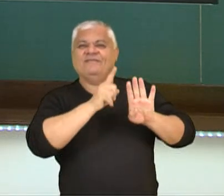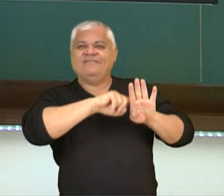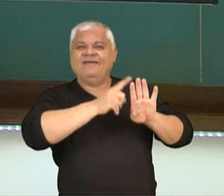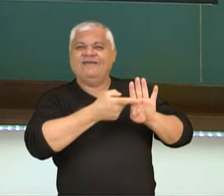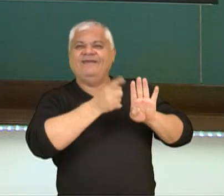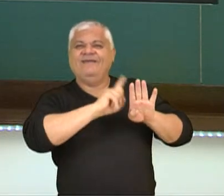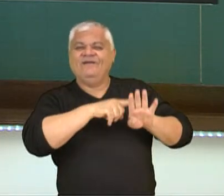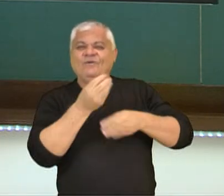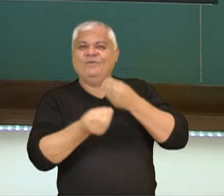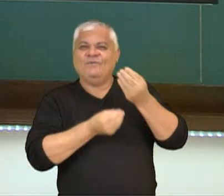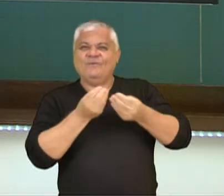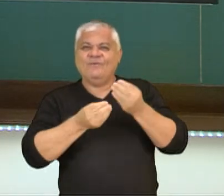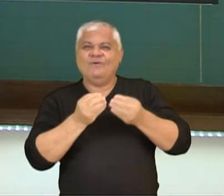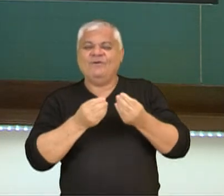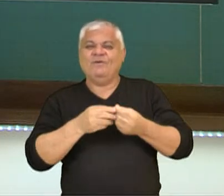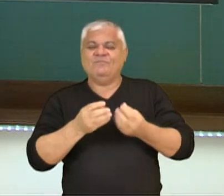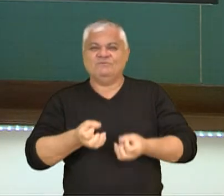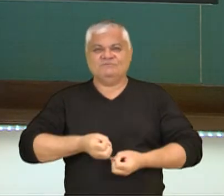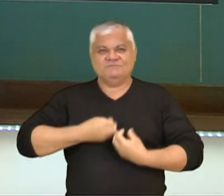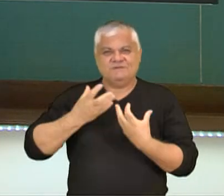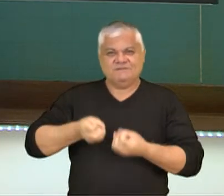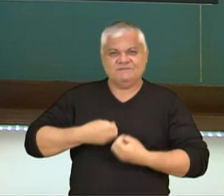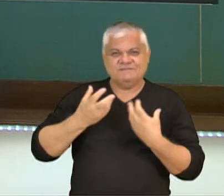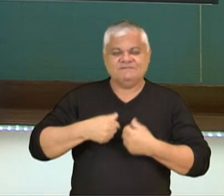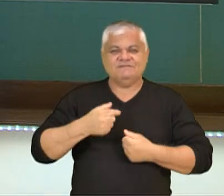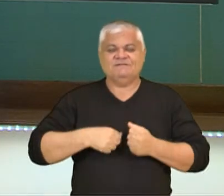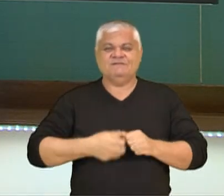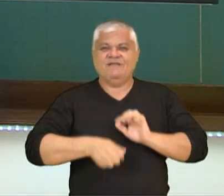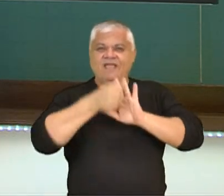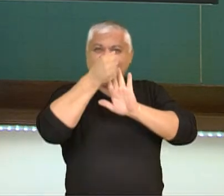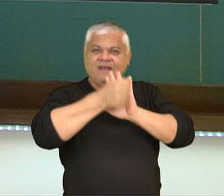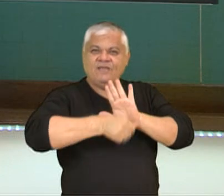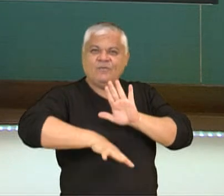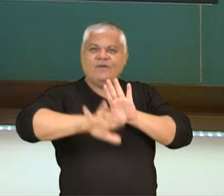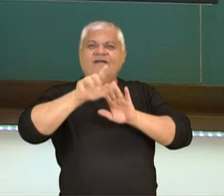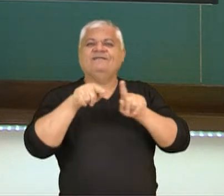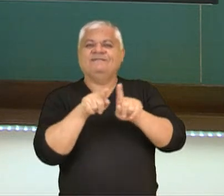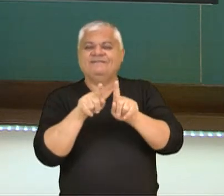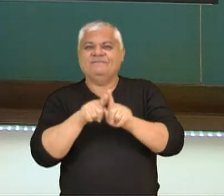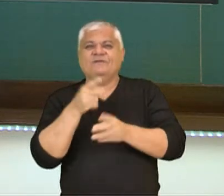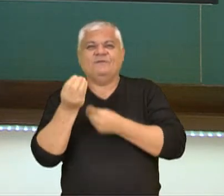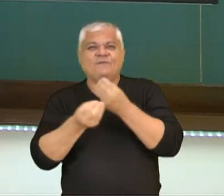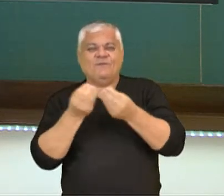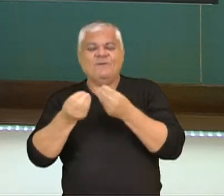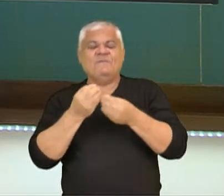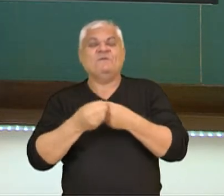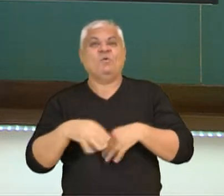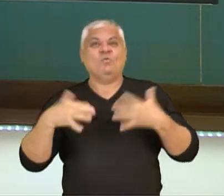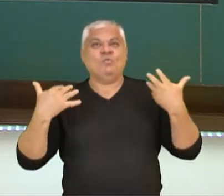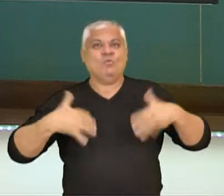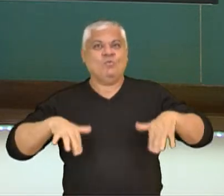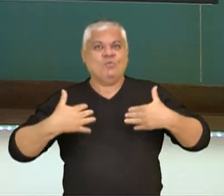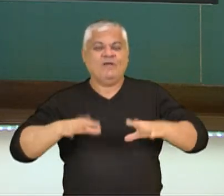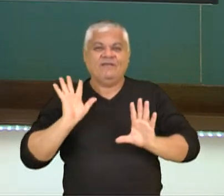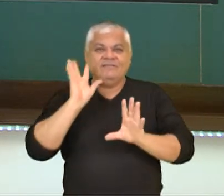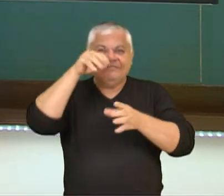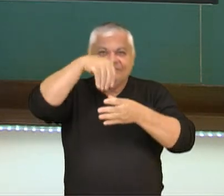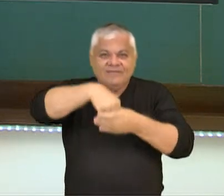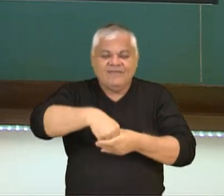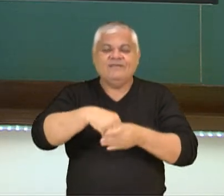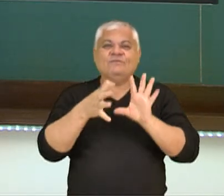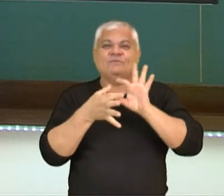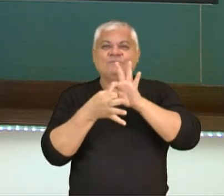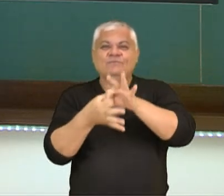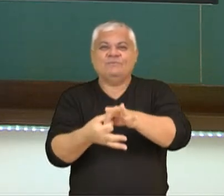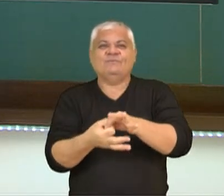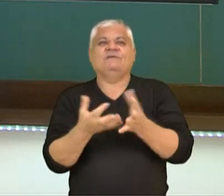também recursos expressivos de figuras de linguagem e estilísticas muito poderoso dentro da